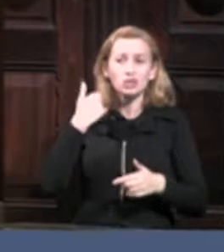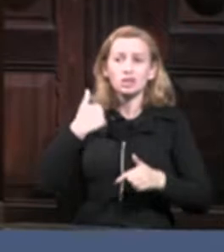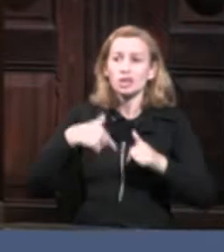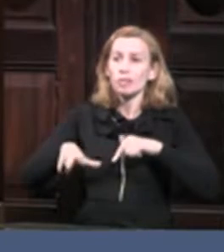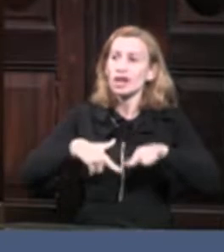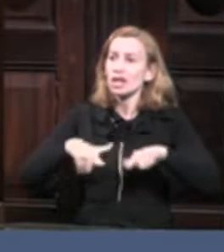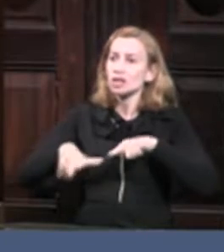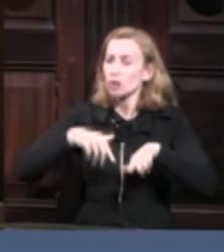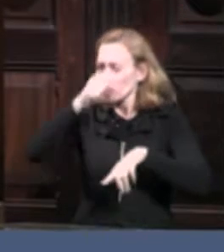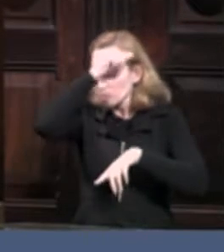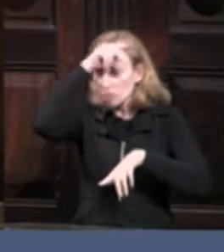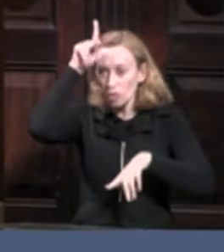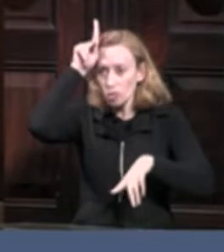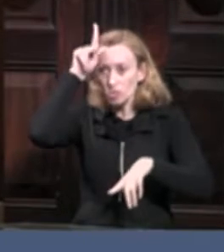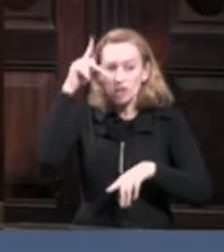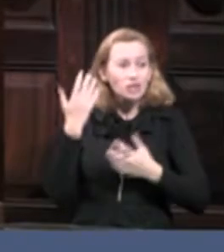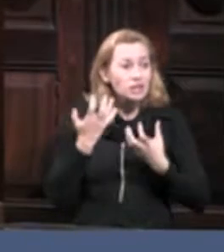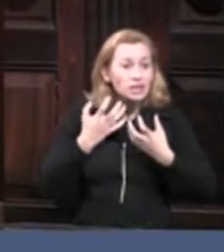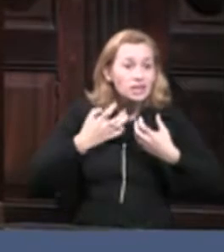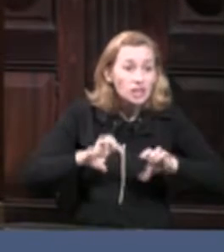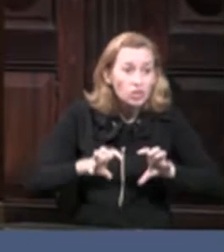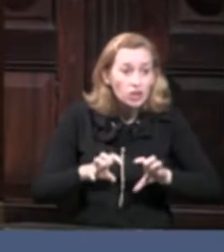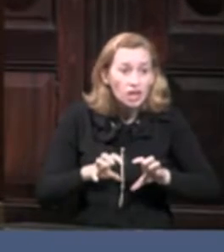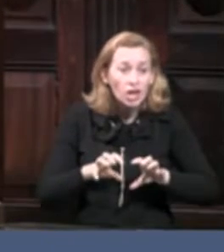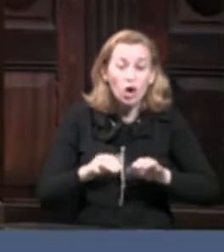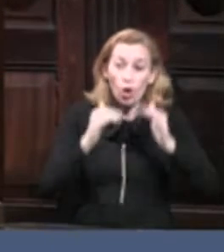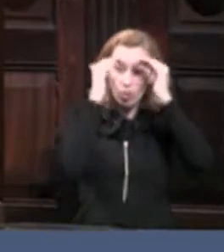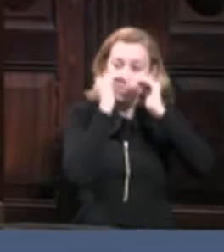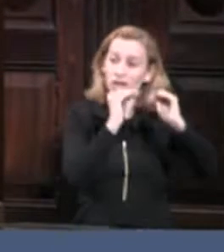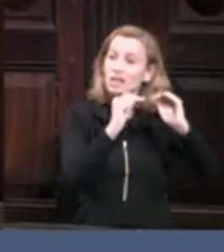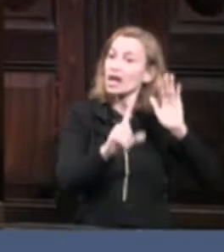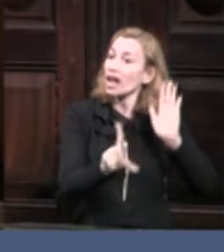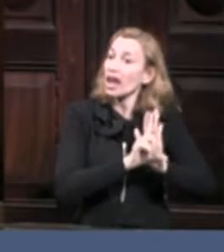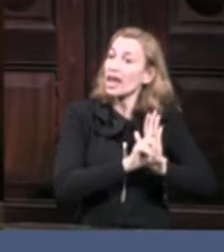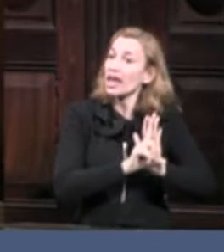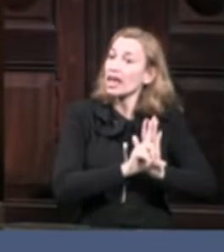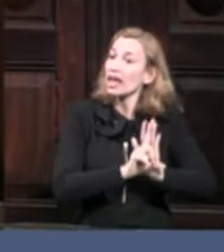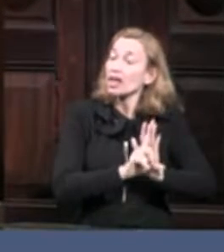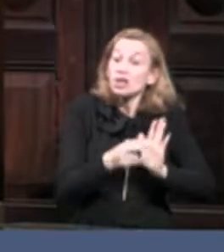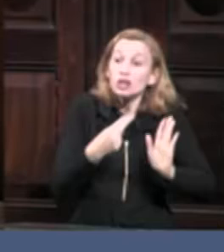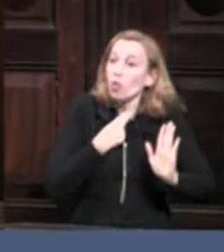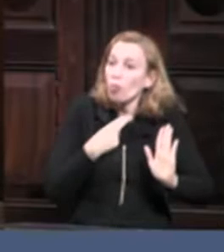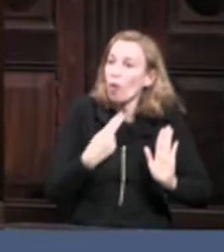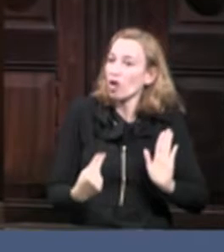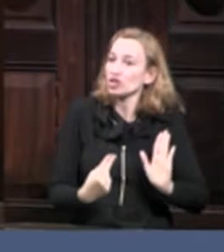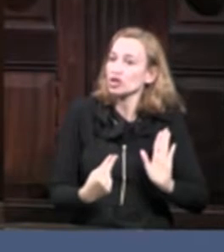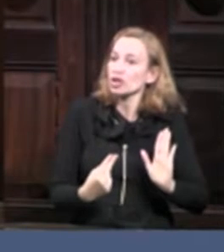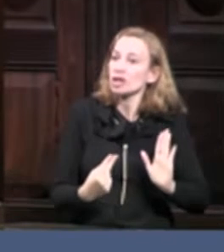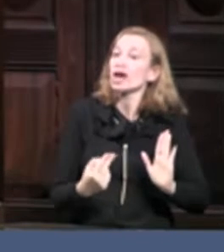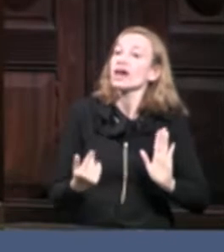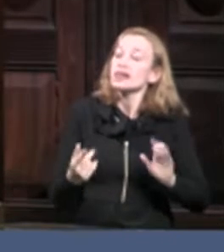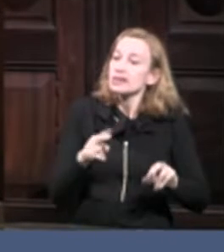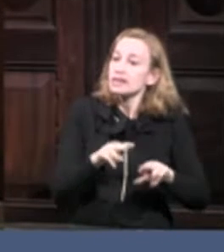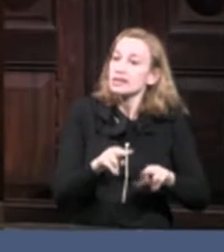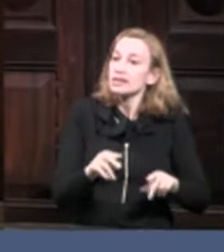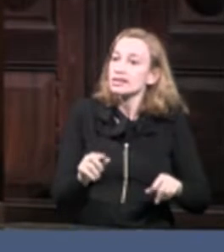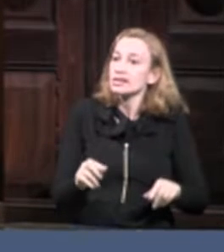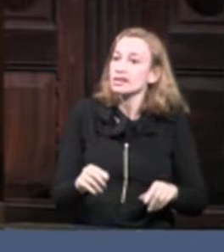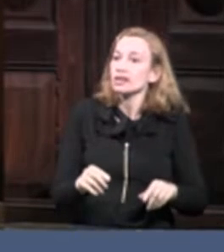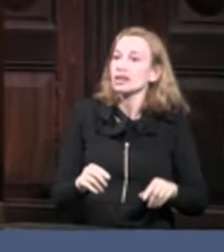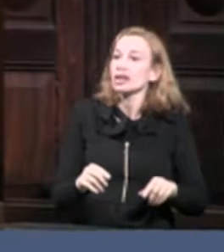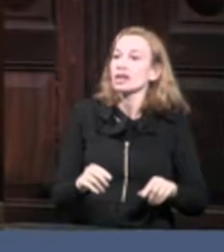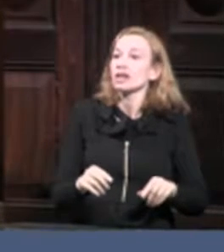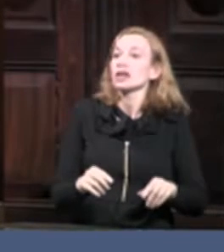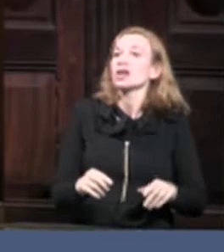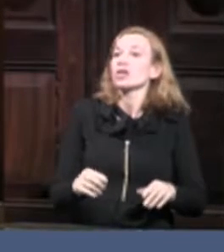lei pratica o crime de prevaricação. Isso vale para o governador, isso vale para qualquer funcionário